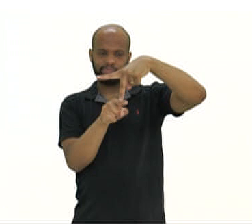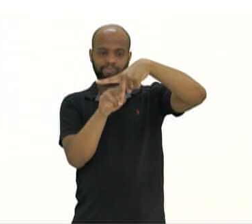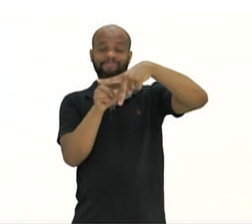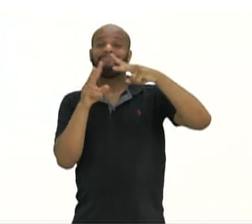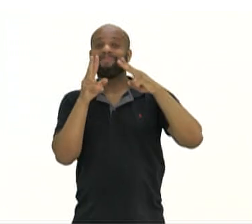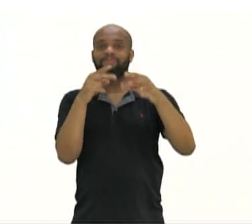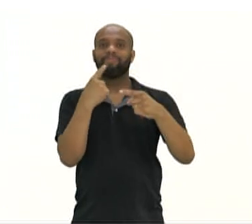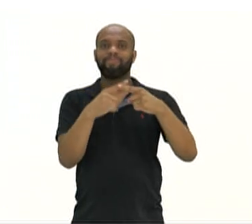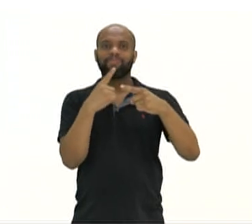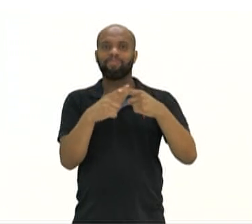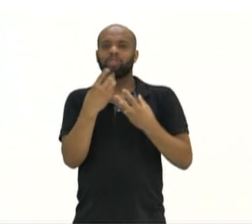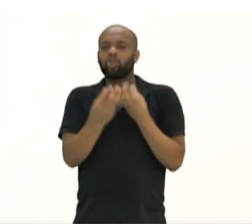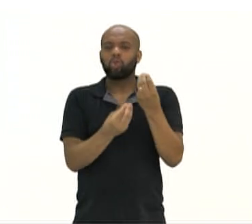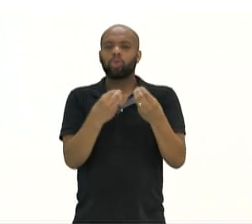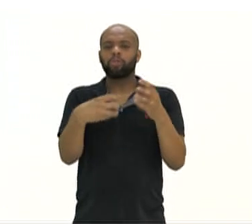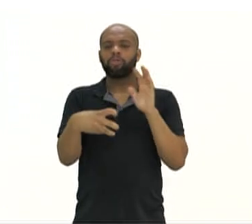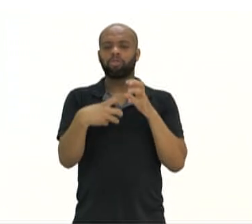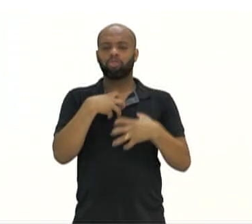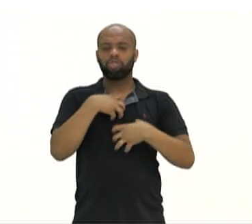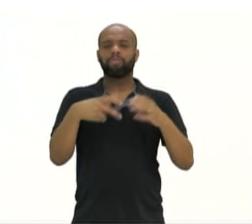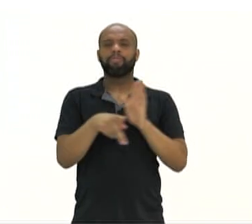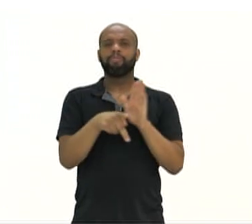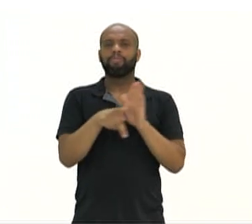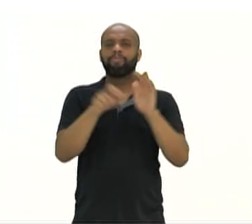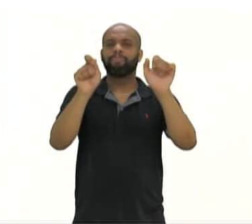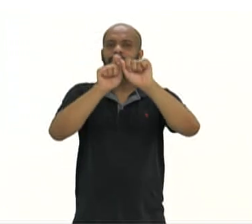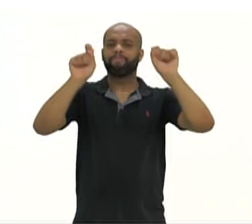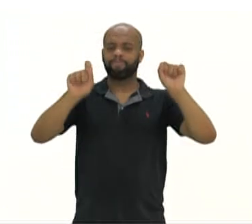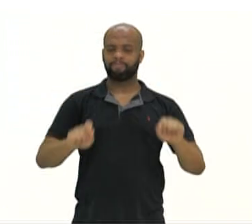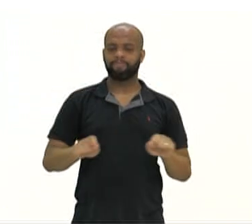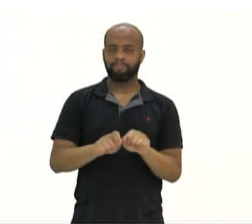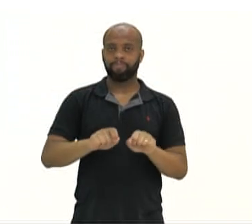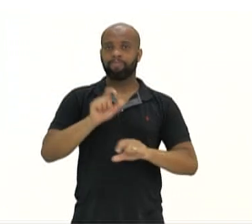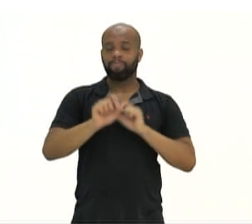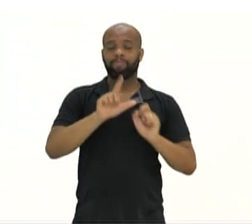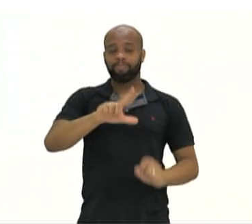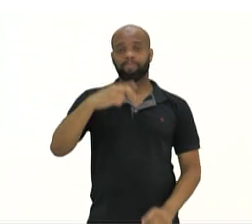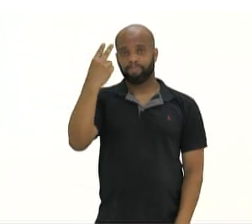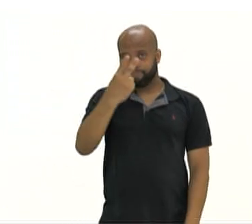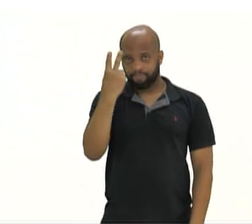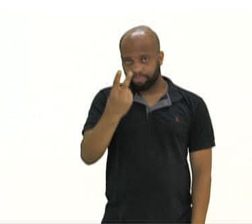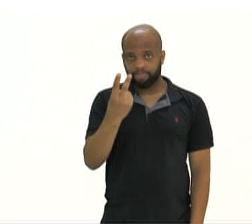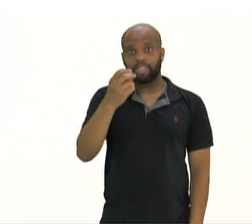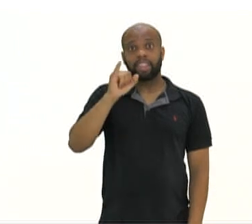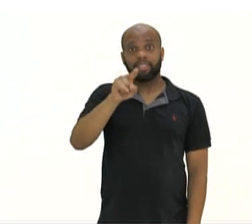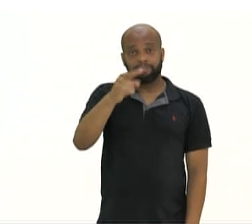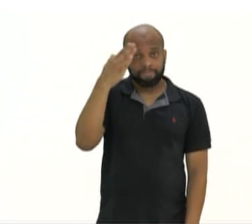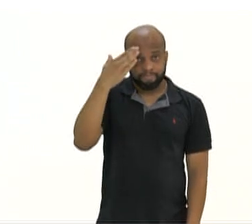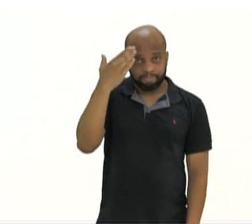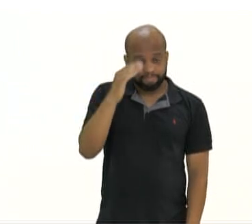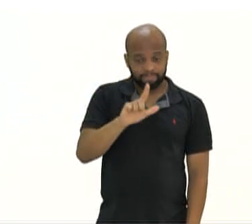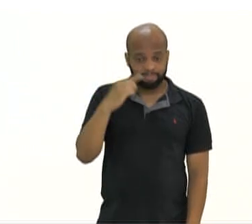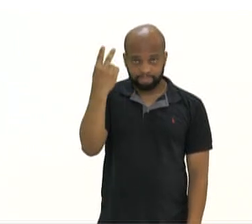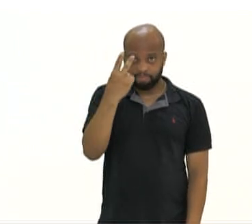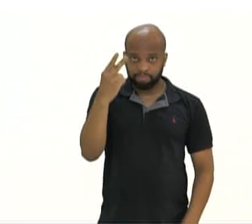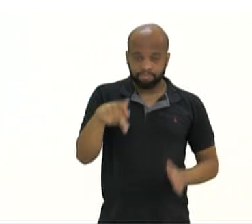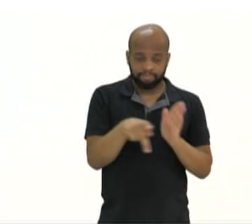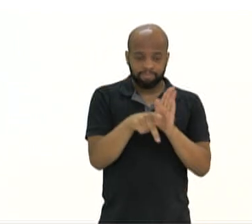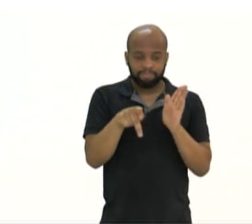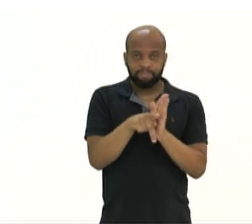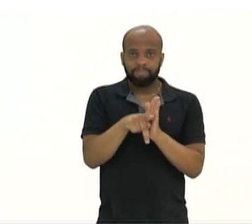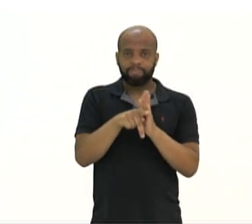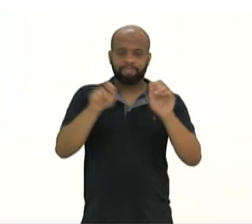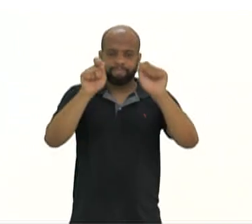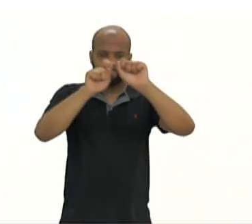Lado ao quadrado ou lado vezes lado. Se ele é quadrado e o lado ao quadrado é o tamanho da área, eu